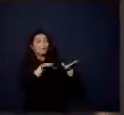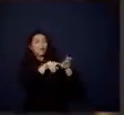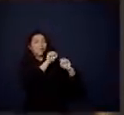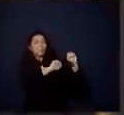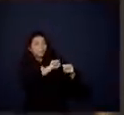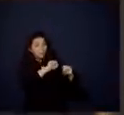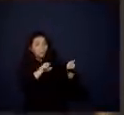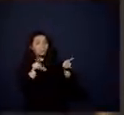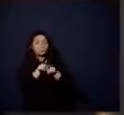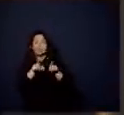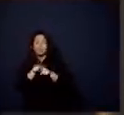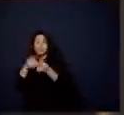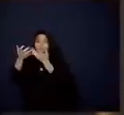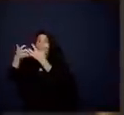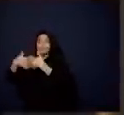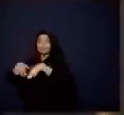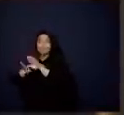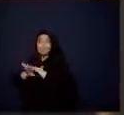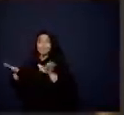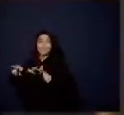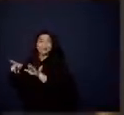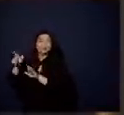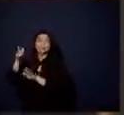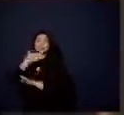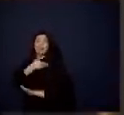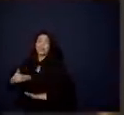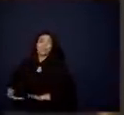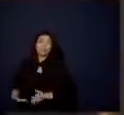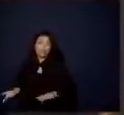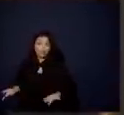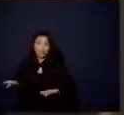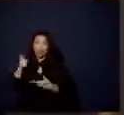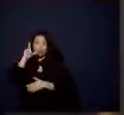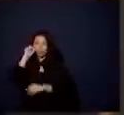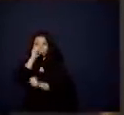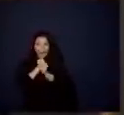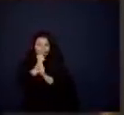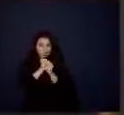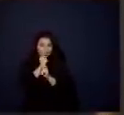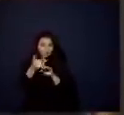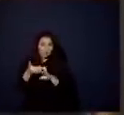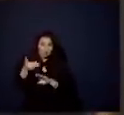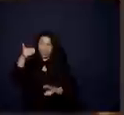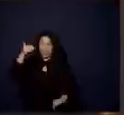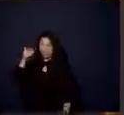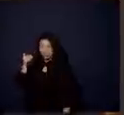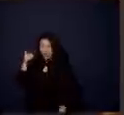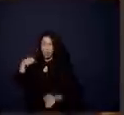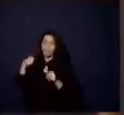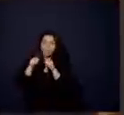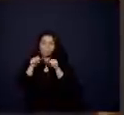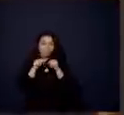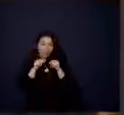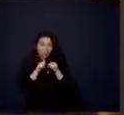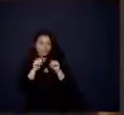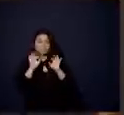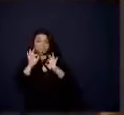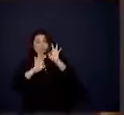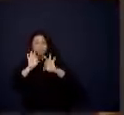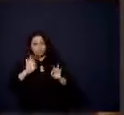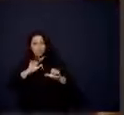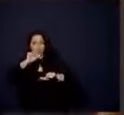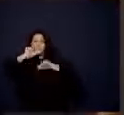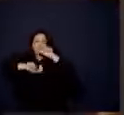para os entes da então há 10 anos atrás quando se discutiu reforma tributário você é a reforma tributária de 2008